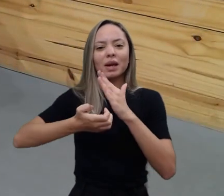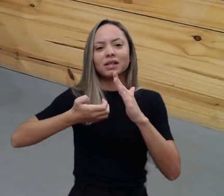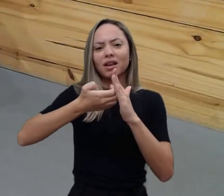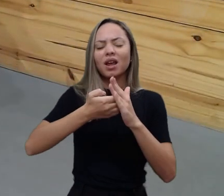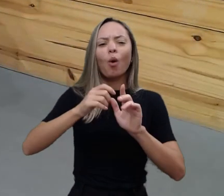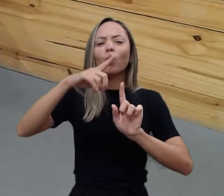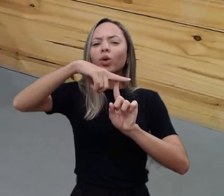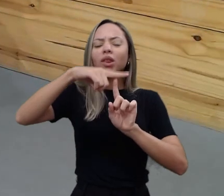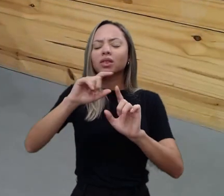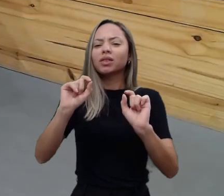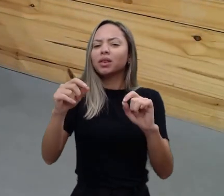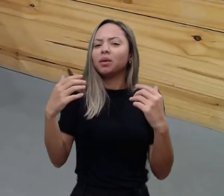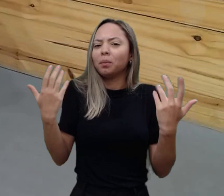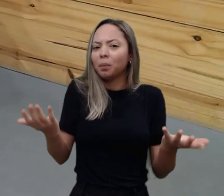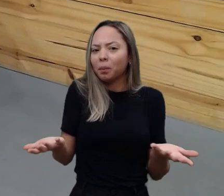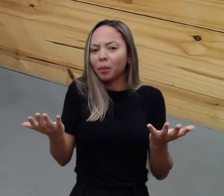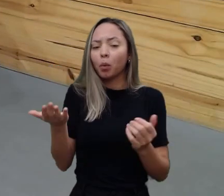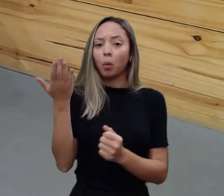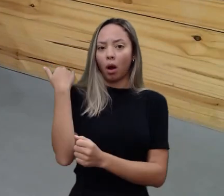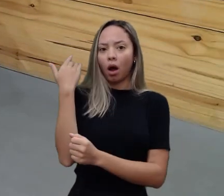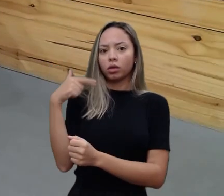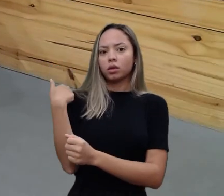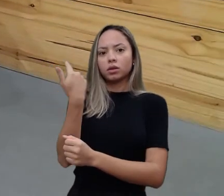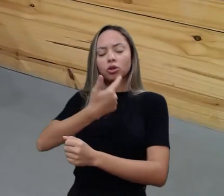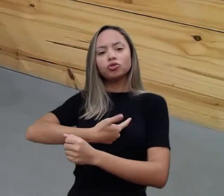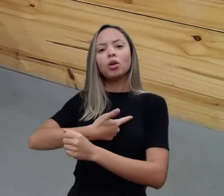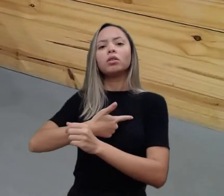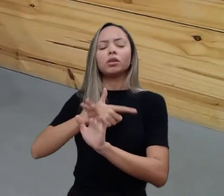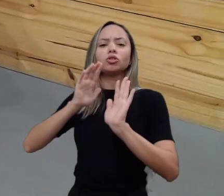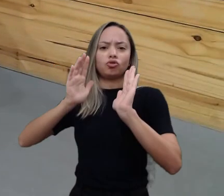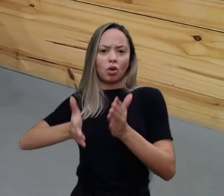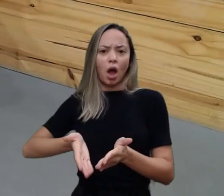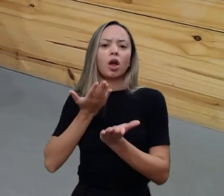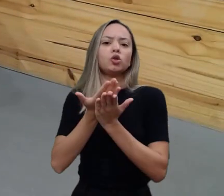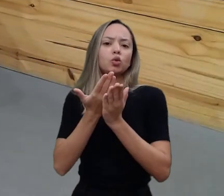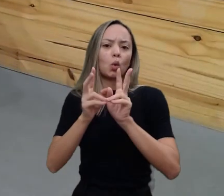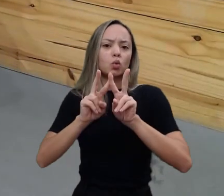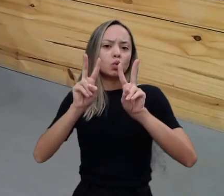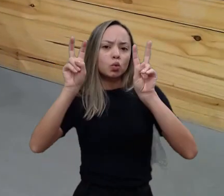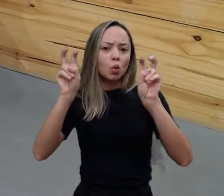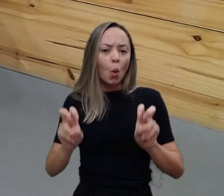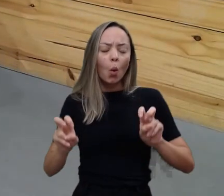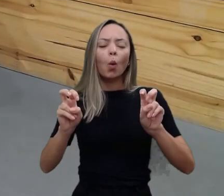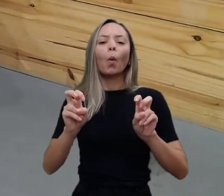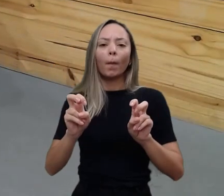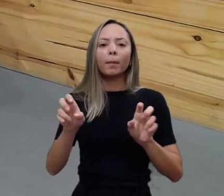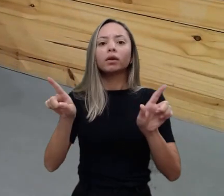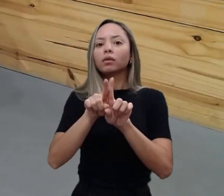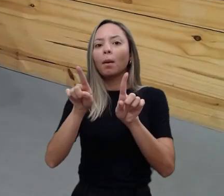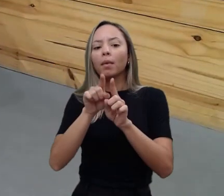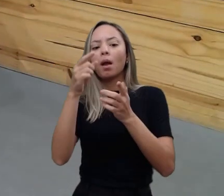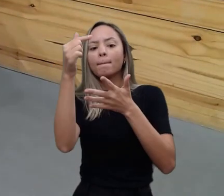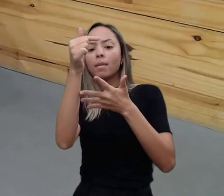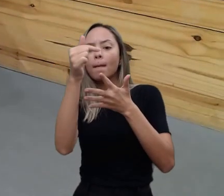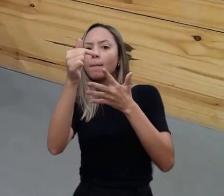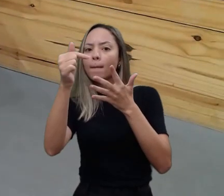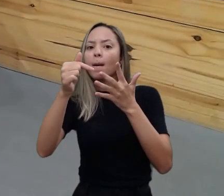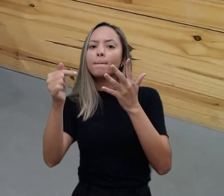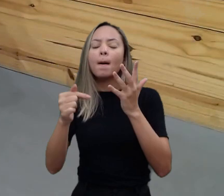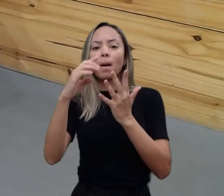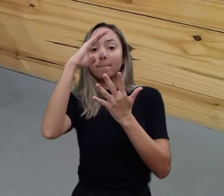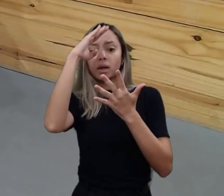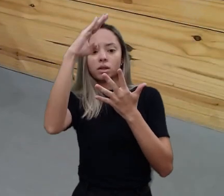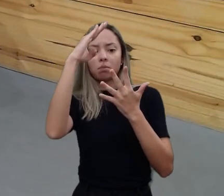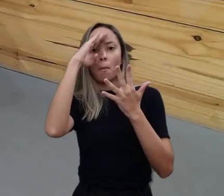empresarial seriam essas? A gente já viu o que era atividade empresarial, quais são os princípios ali que regem essa atividade, mas agora a gente